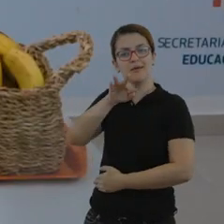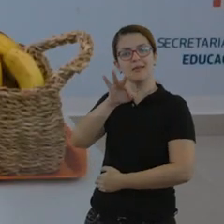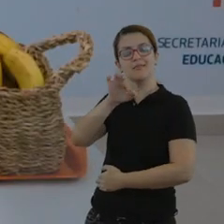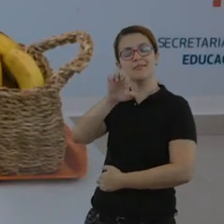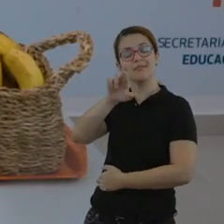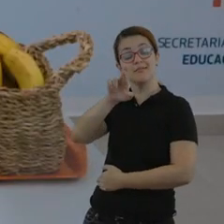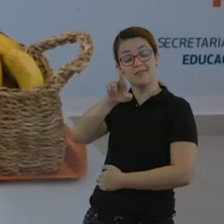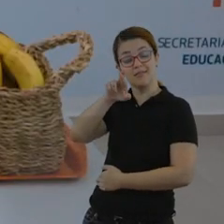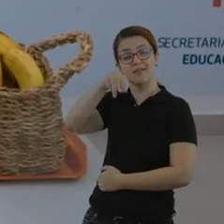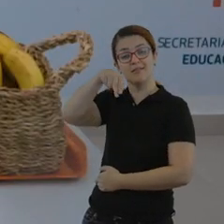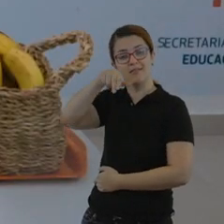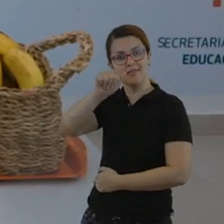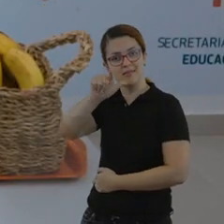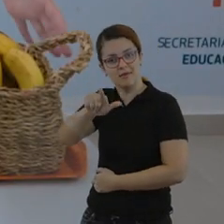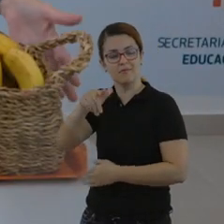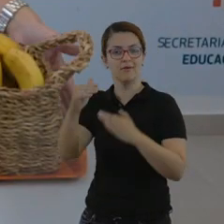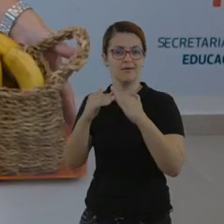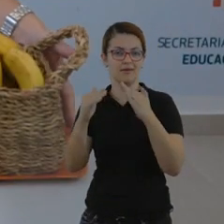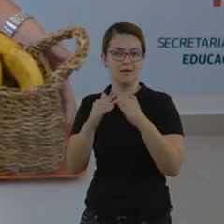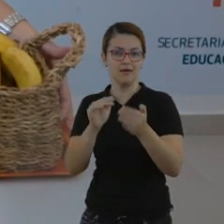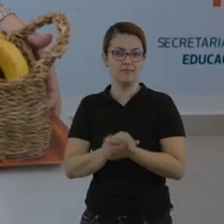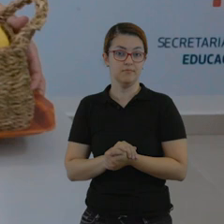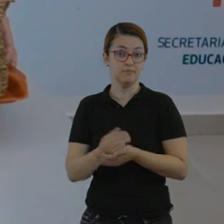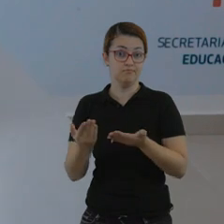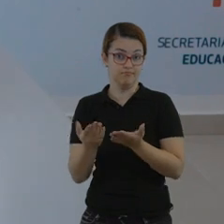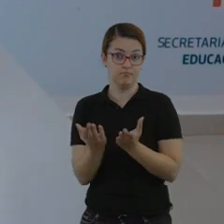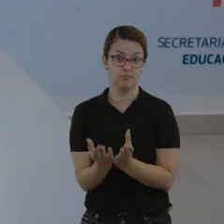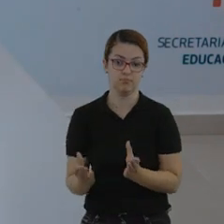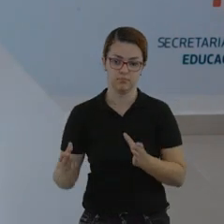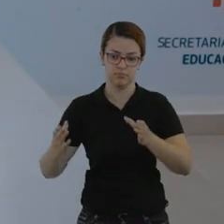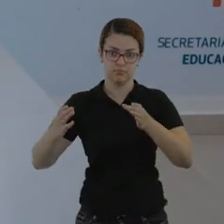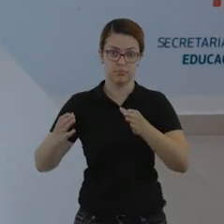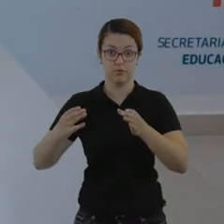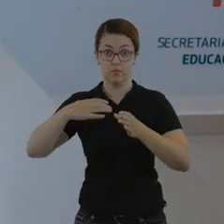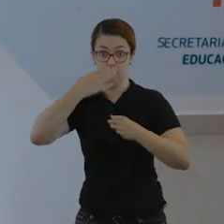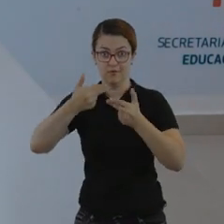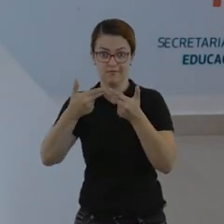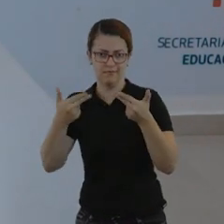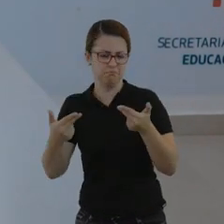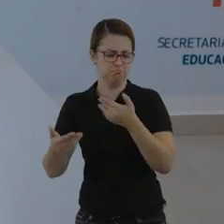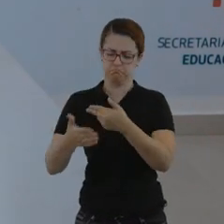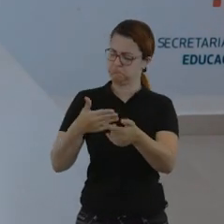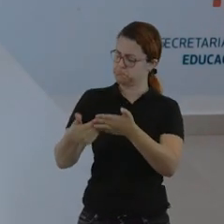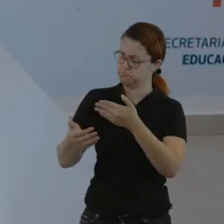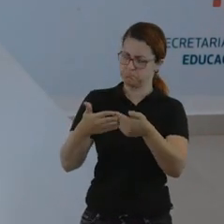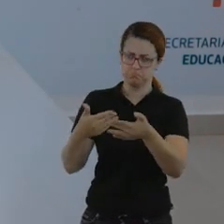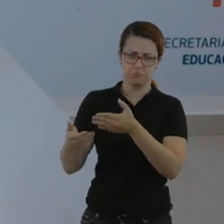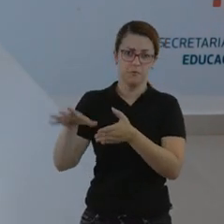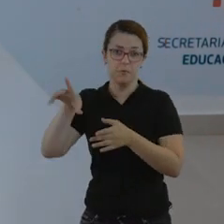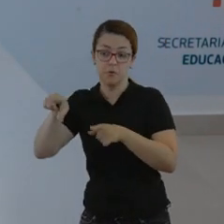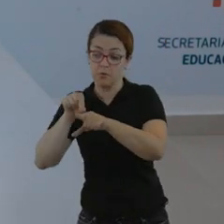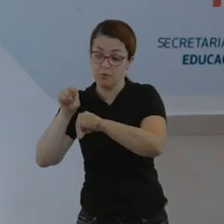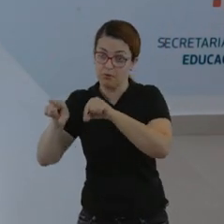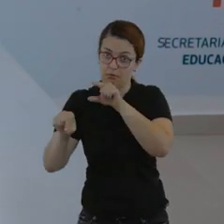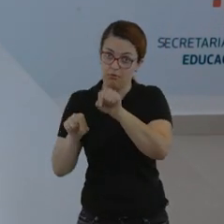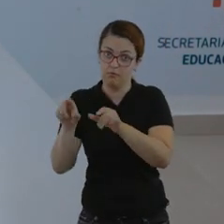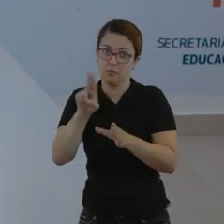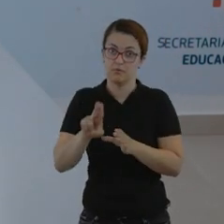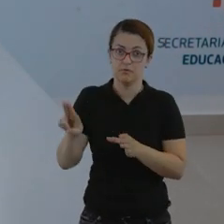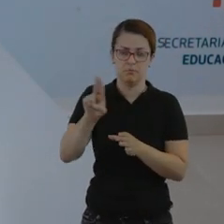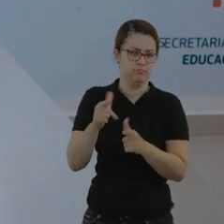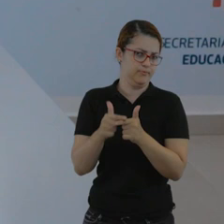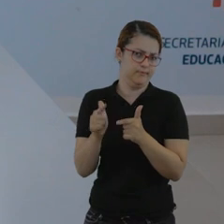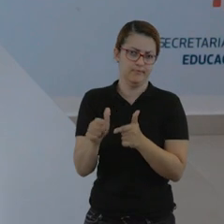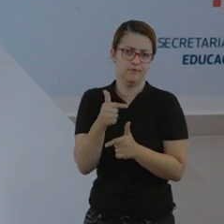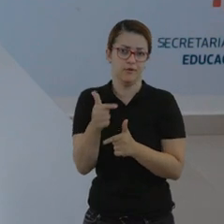vocês têm disponível em casa, eu tenho aqui uma cesta de frutas. Vocês vão poder usar as frutas que vocês têm em casa, não tem problema. Só